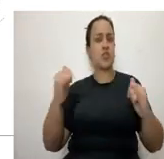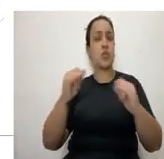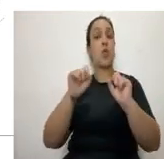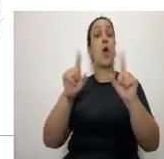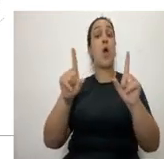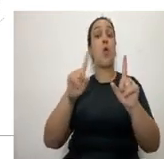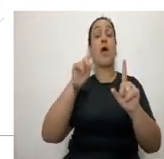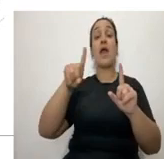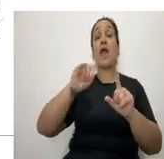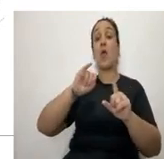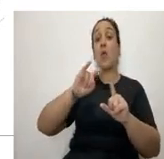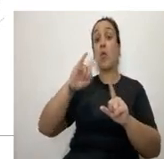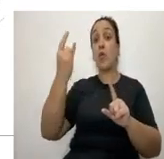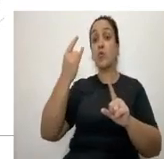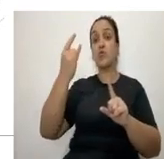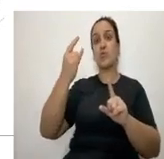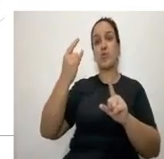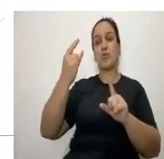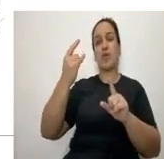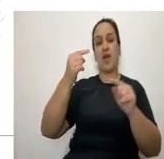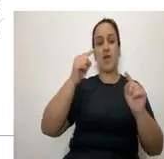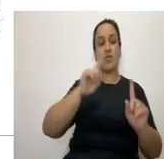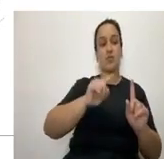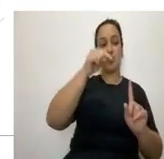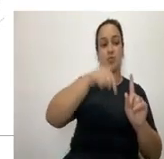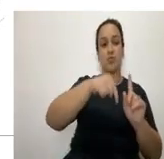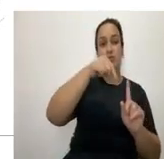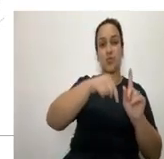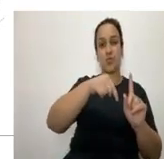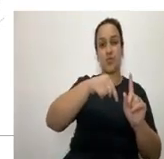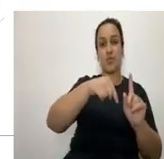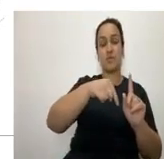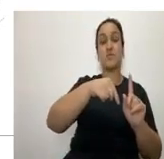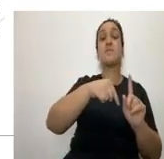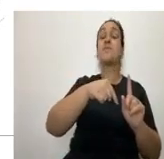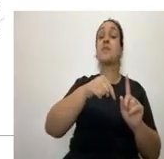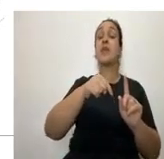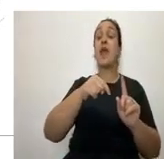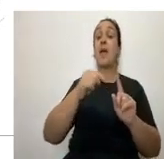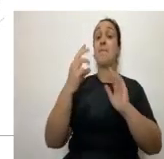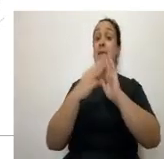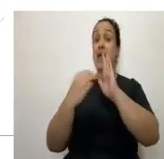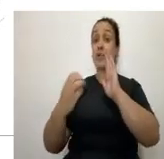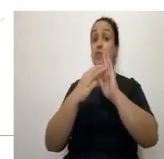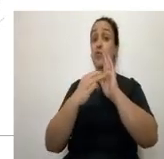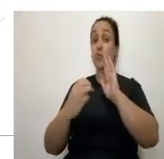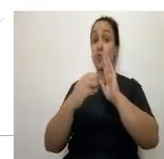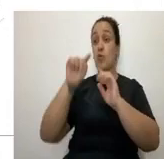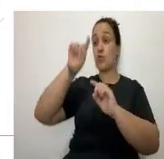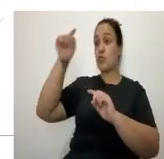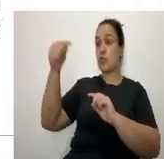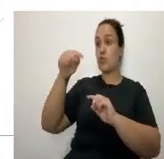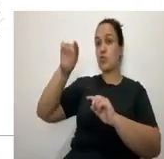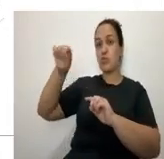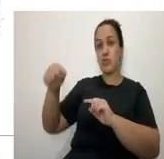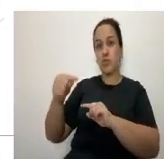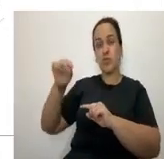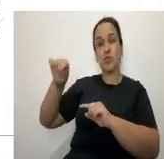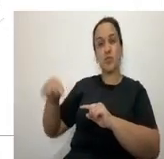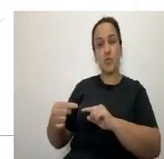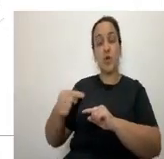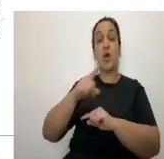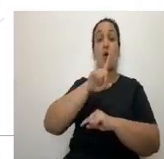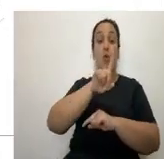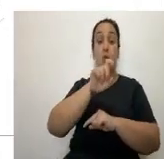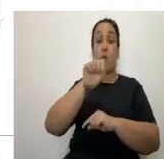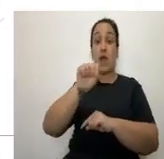Qual é esse elétron mais energético? O último elétron a ser distribuído. Bom, pelo método mnemônico, como a gente vai ter